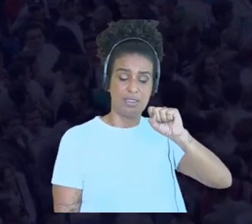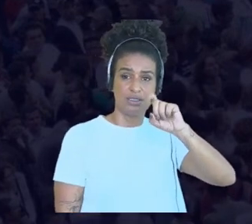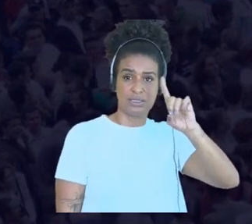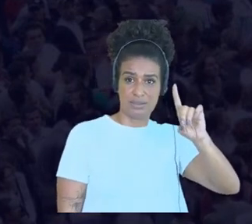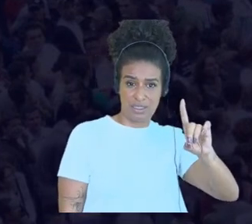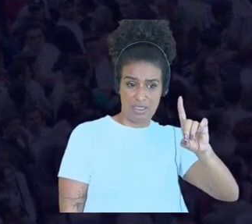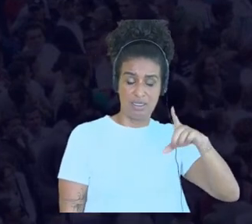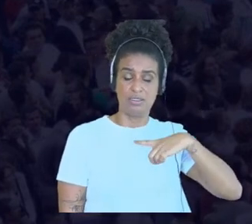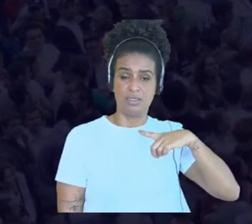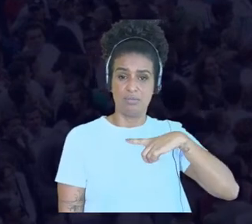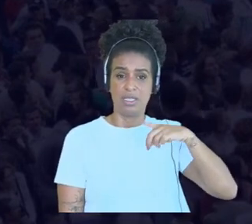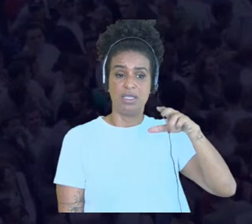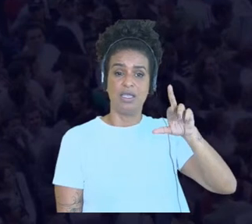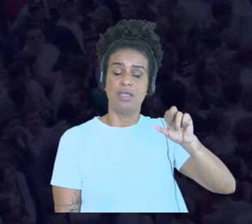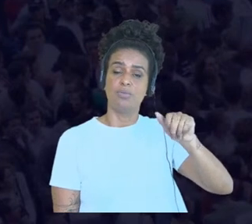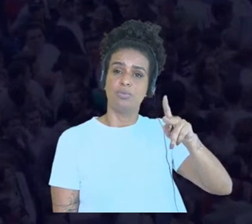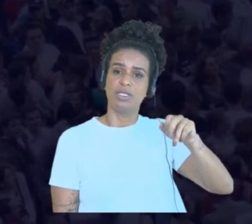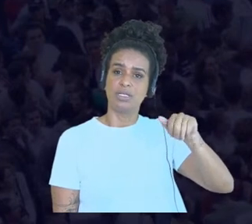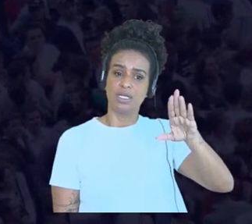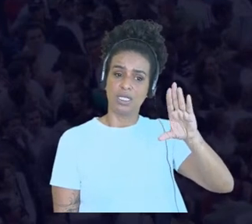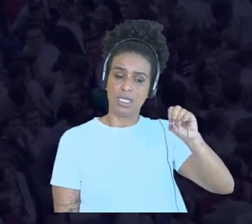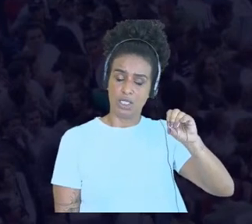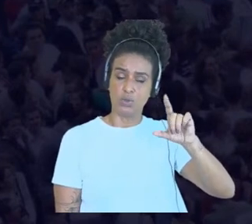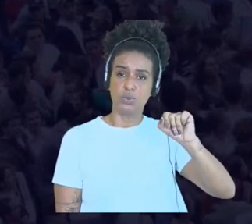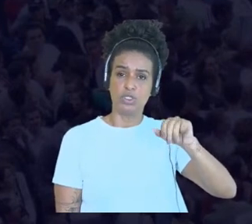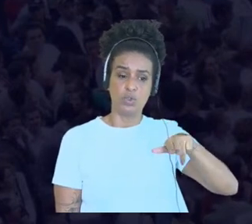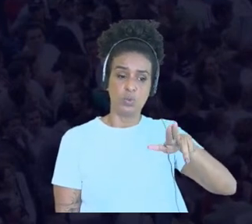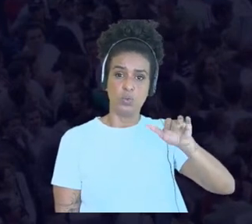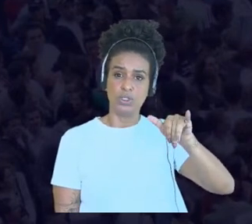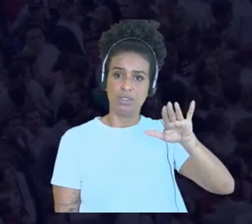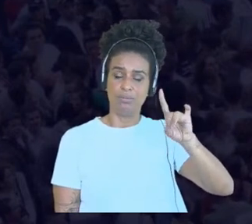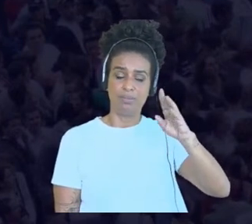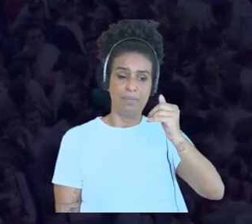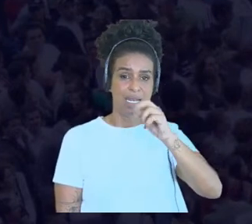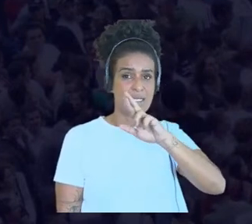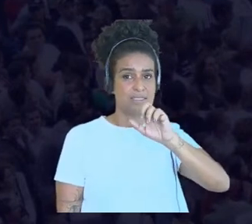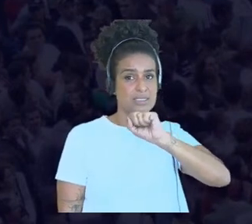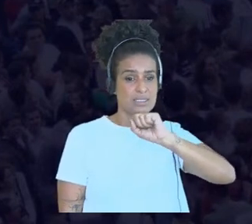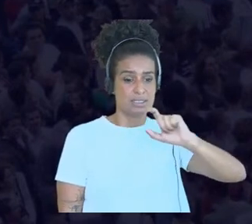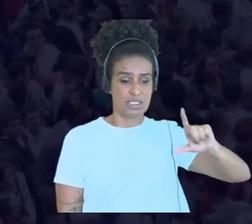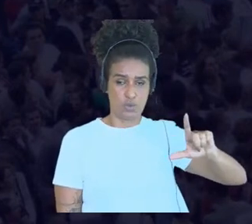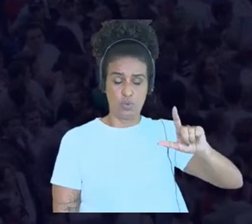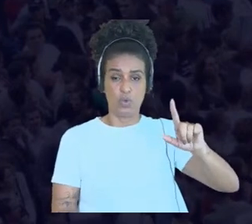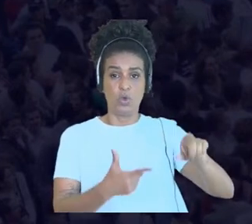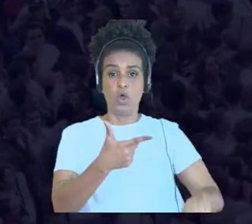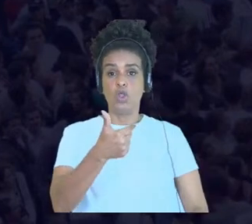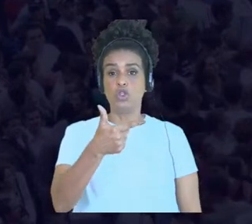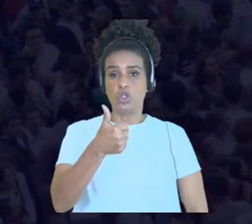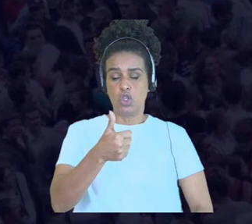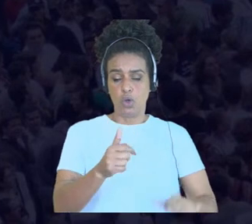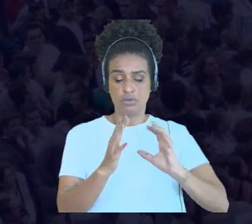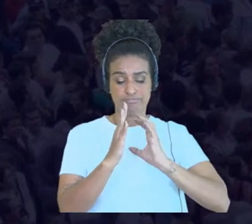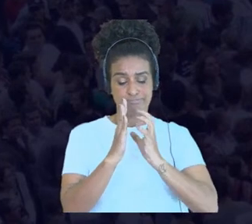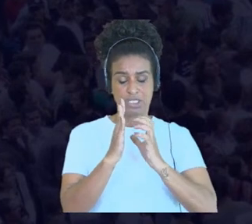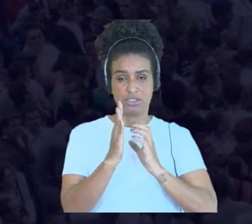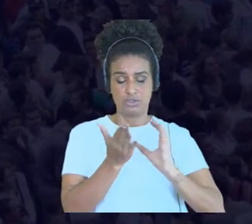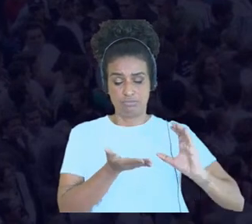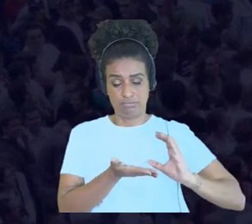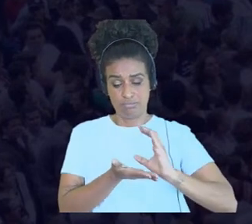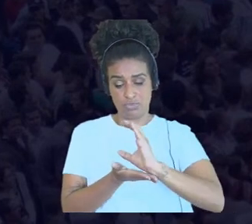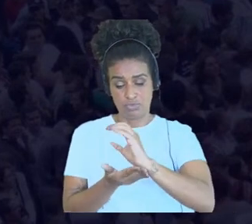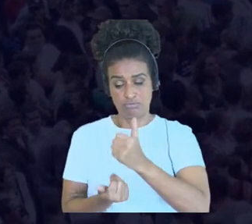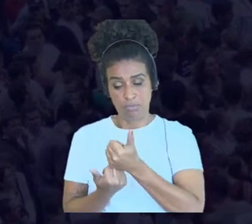PSD, Republicanos e União Brasil. Esses são os 12 partidos que vão seguir recebendo o